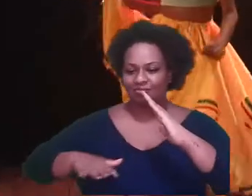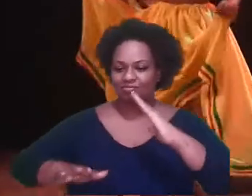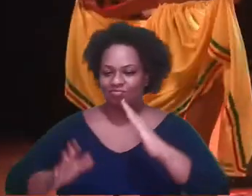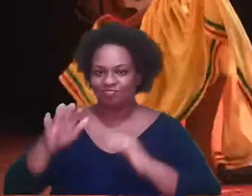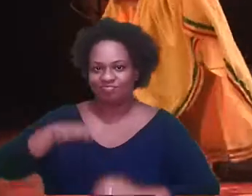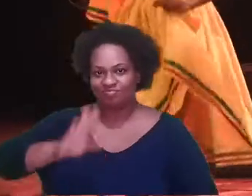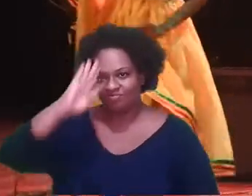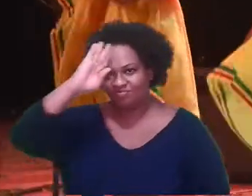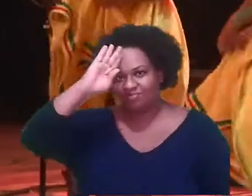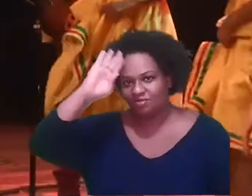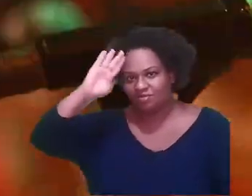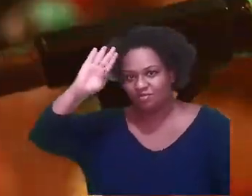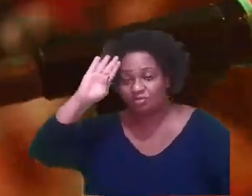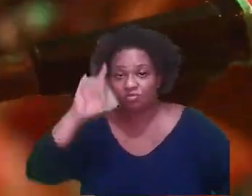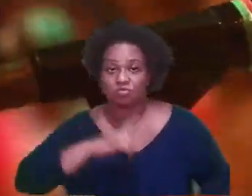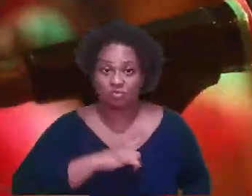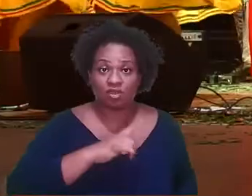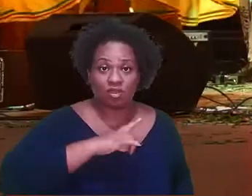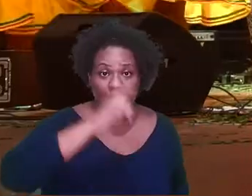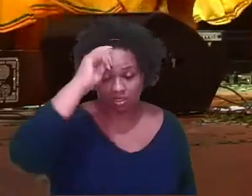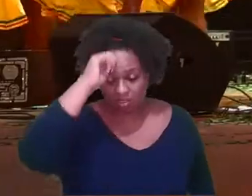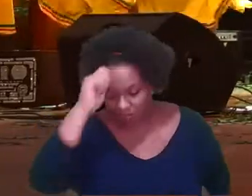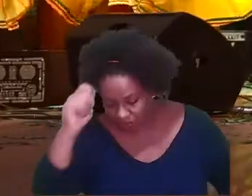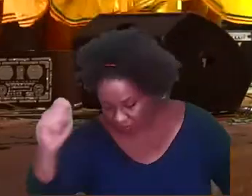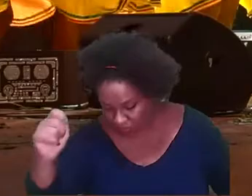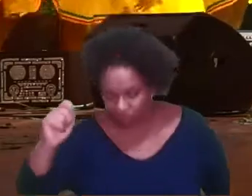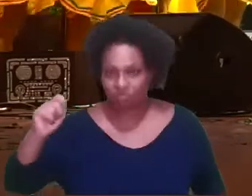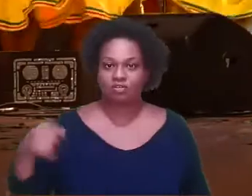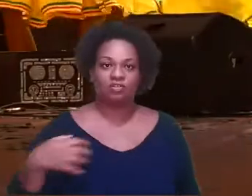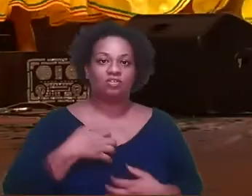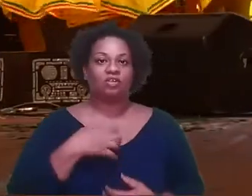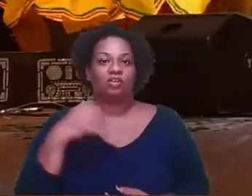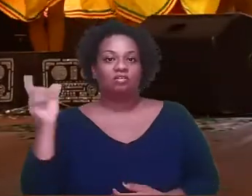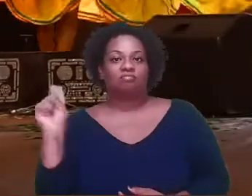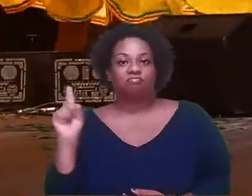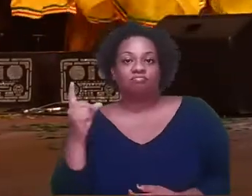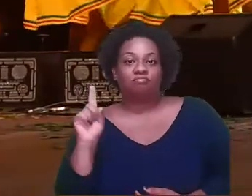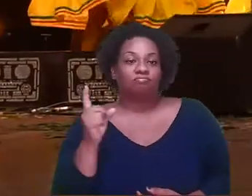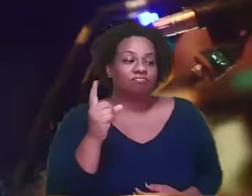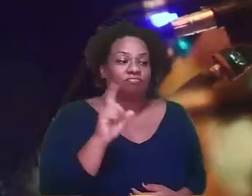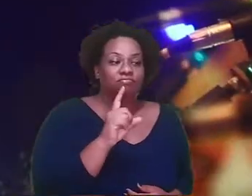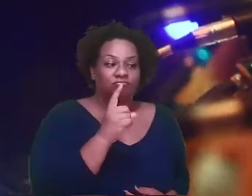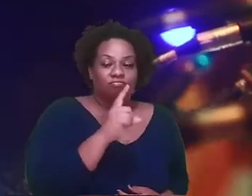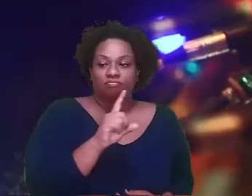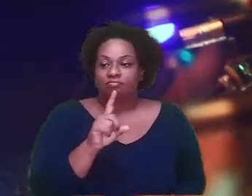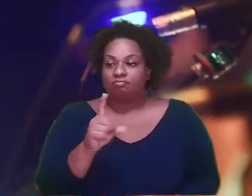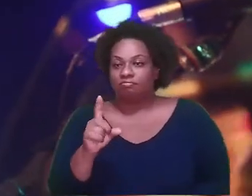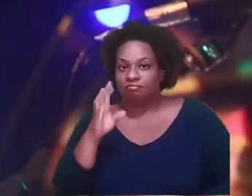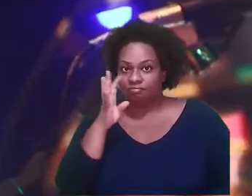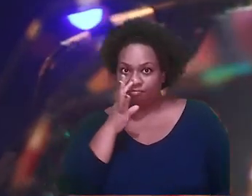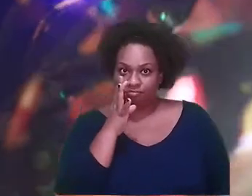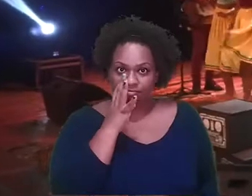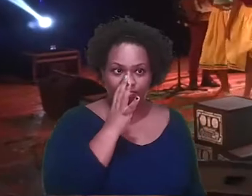vem chegando por debaixo do chapéu. Oi? Daquele jeito vem olhando. Zé Pretinho também vem